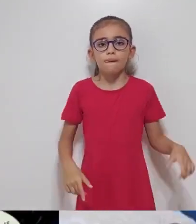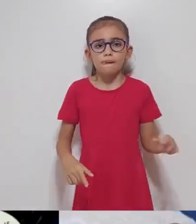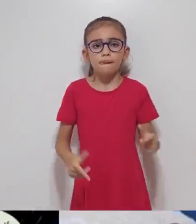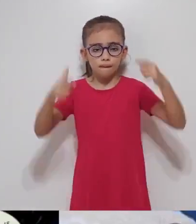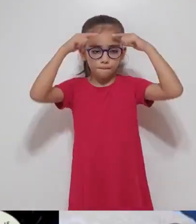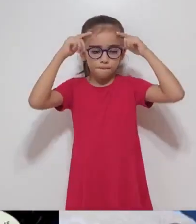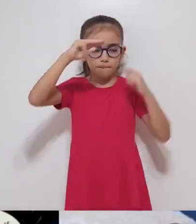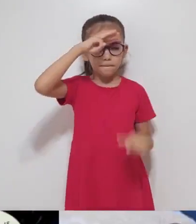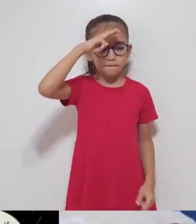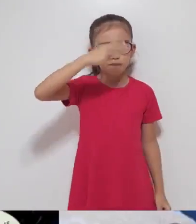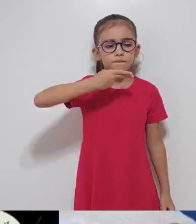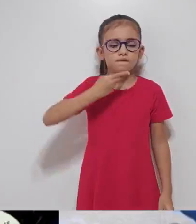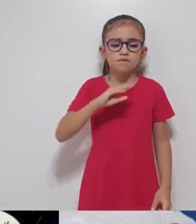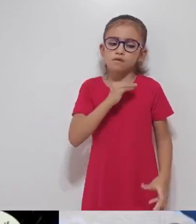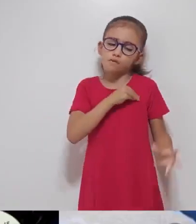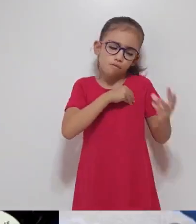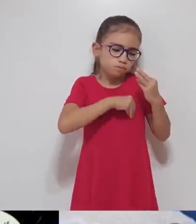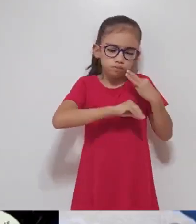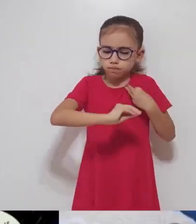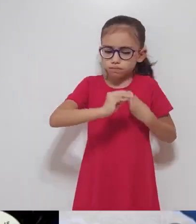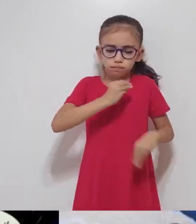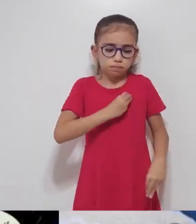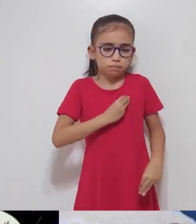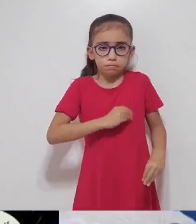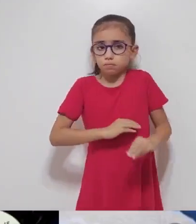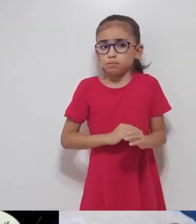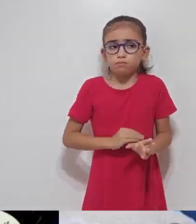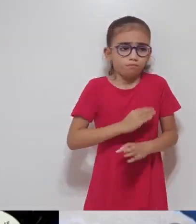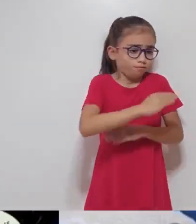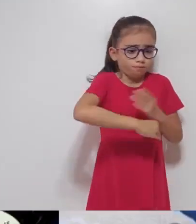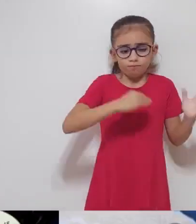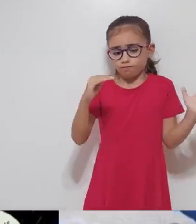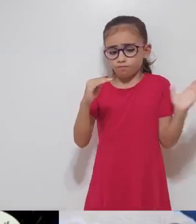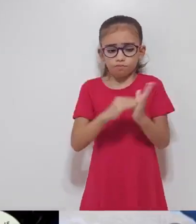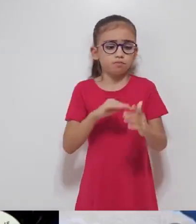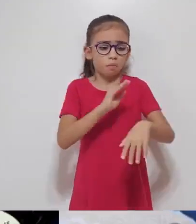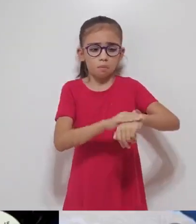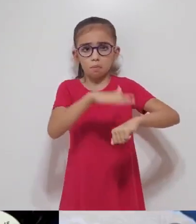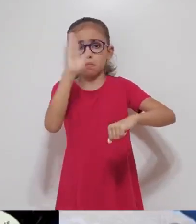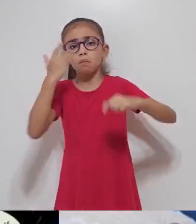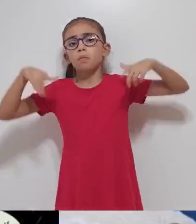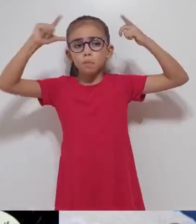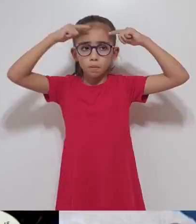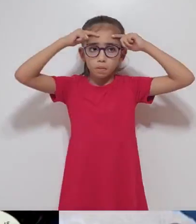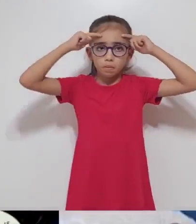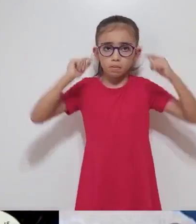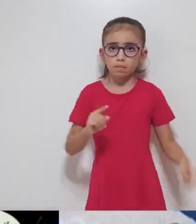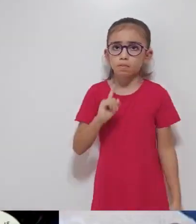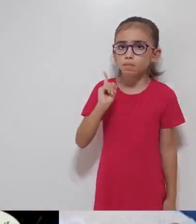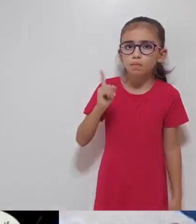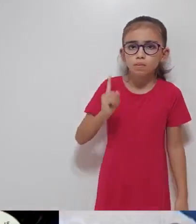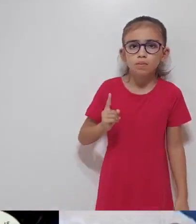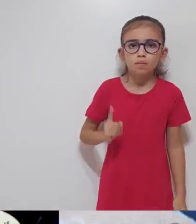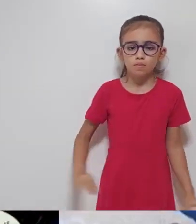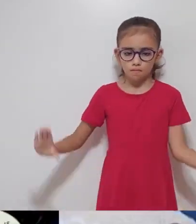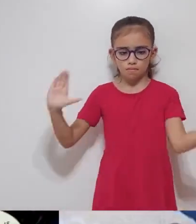Acabe, ele pecou contra o Senhor mais do que todos os outros reis. Sabe o que